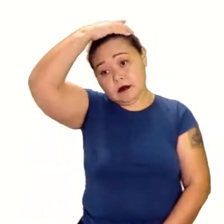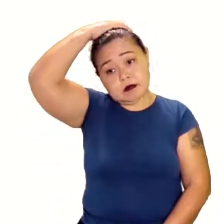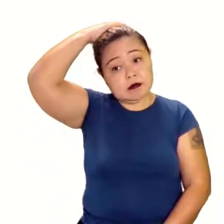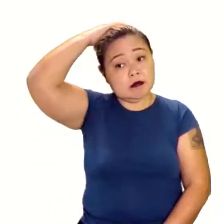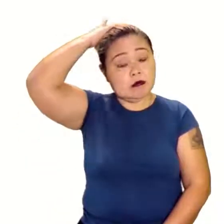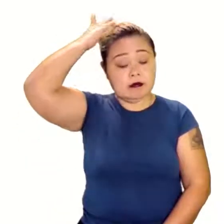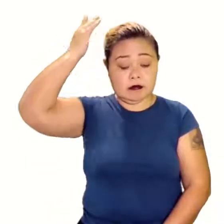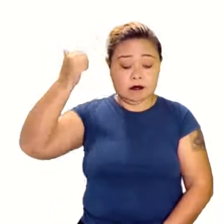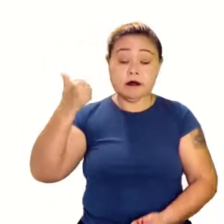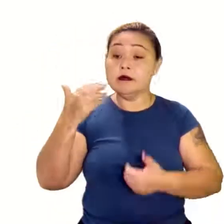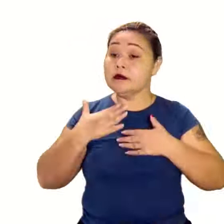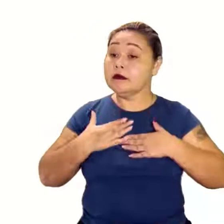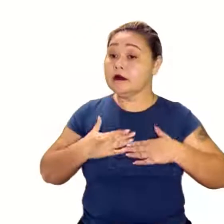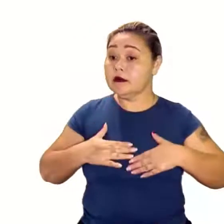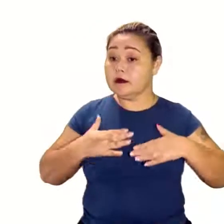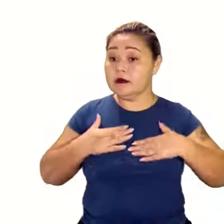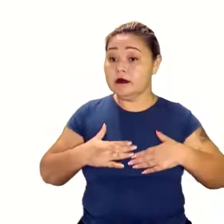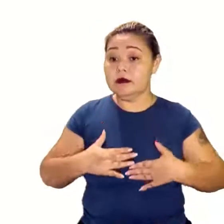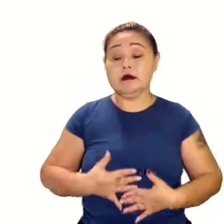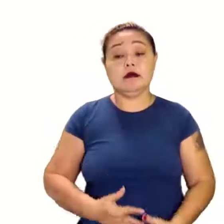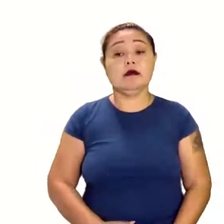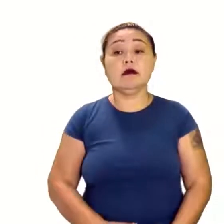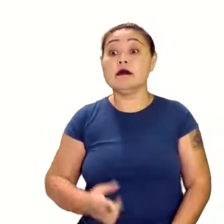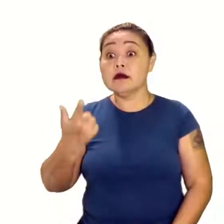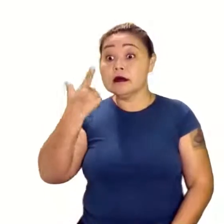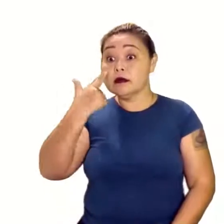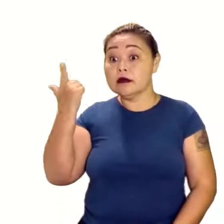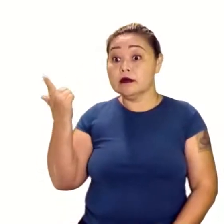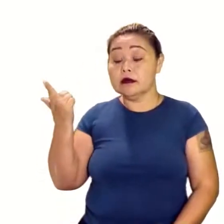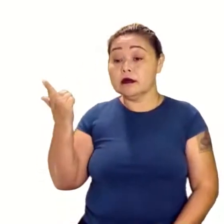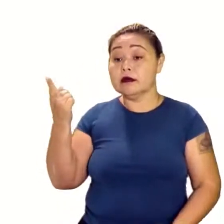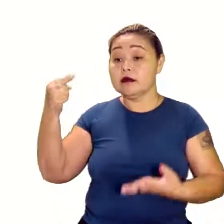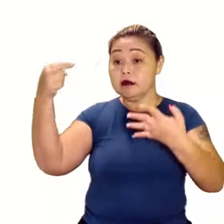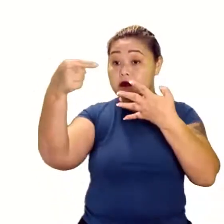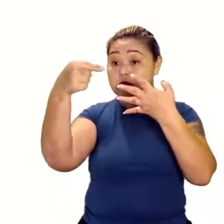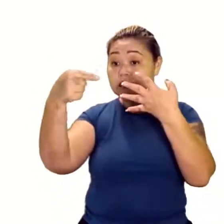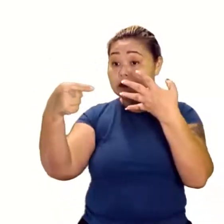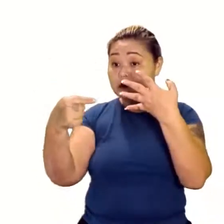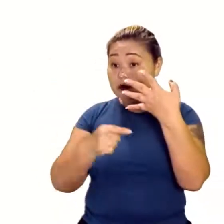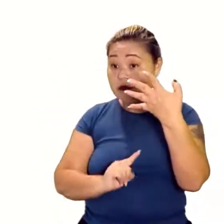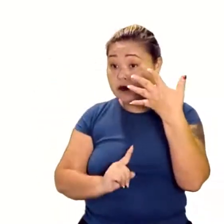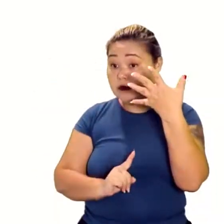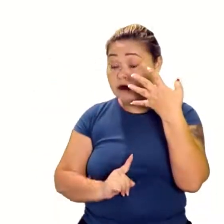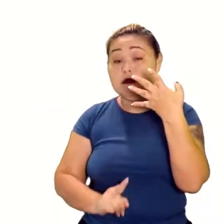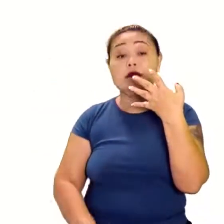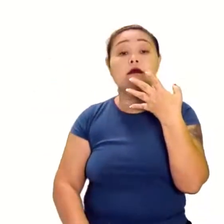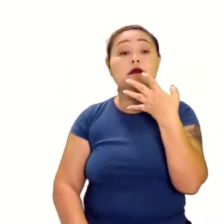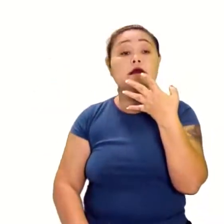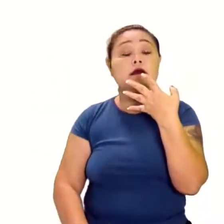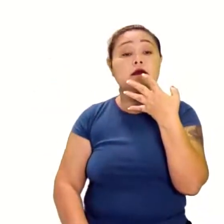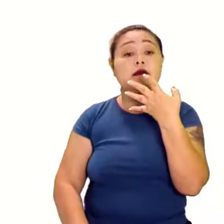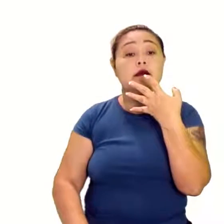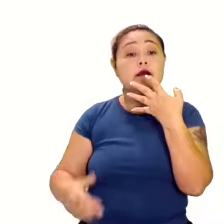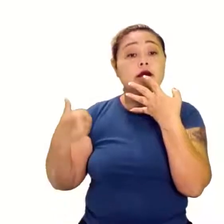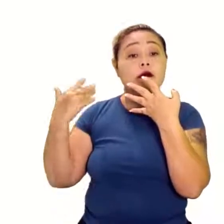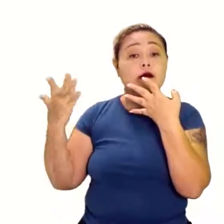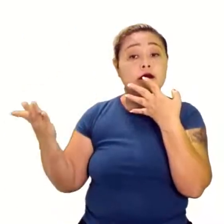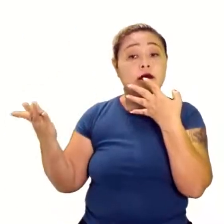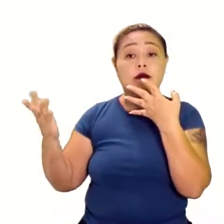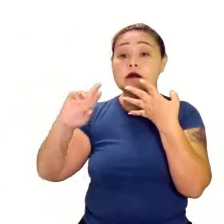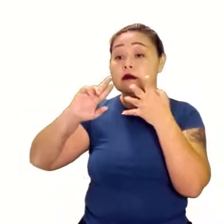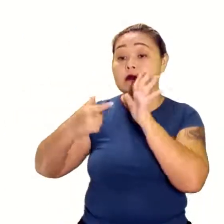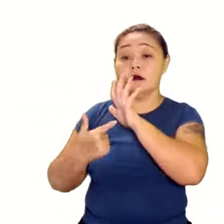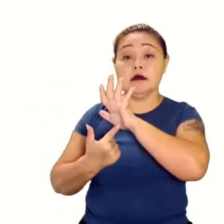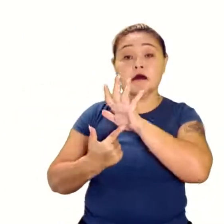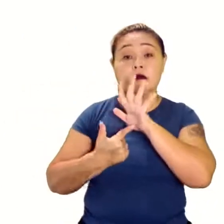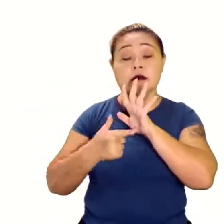Beleza? Tranquilo? O que acharam das propriedades? Olha aí. Aqui já está